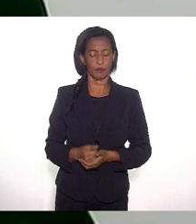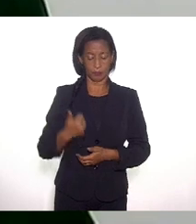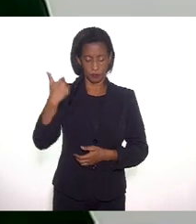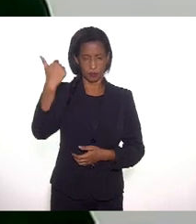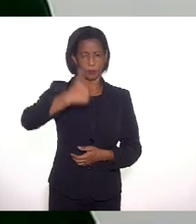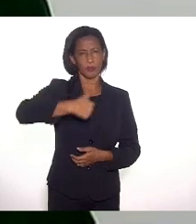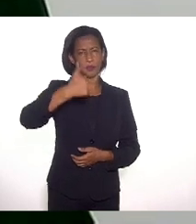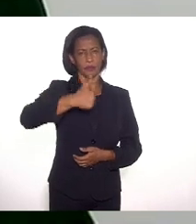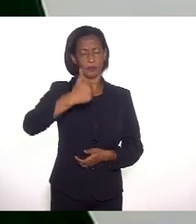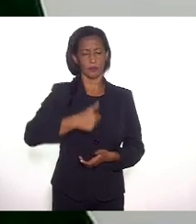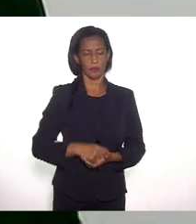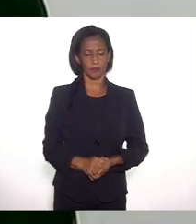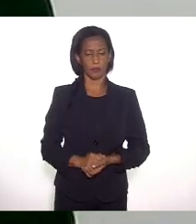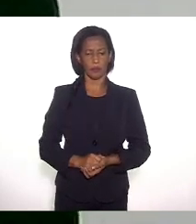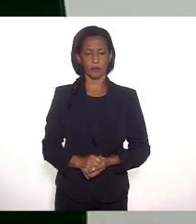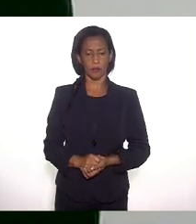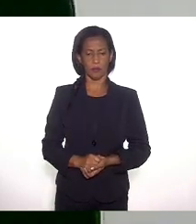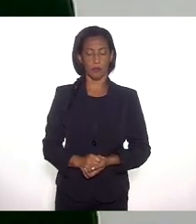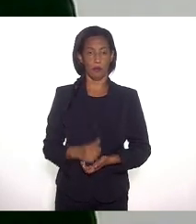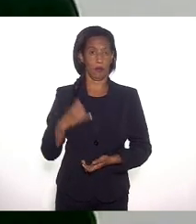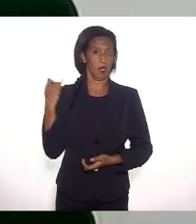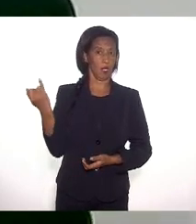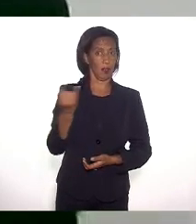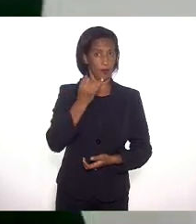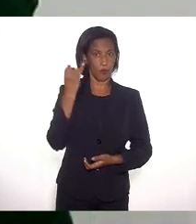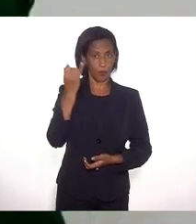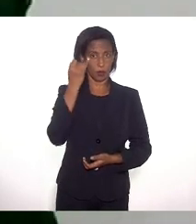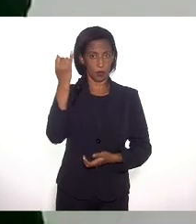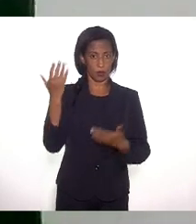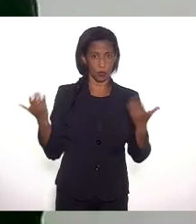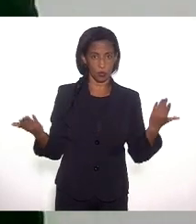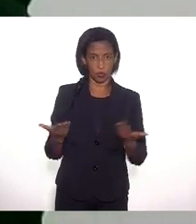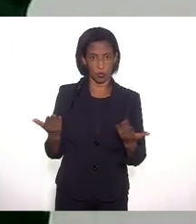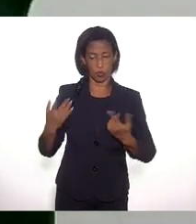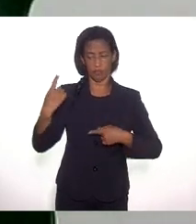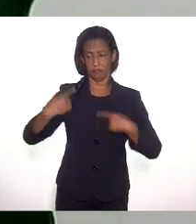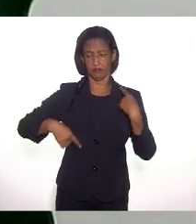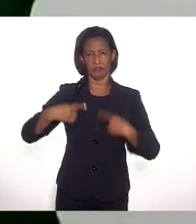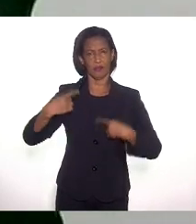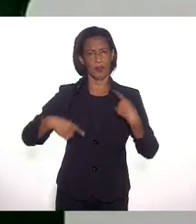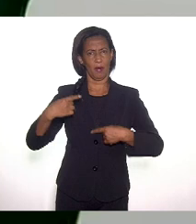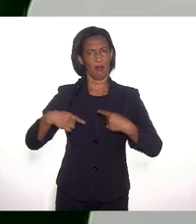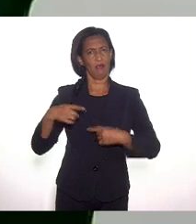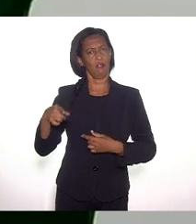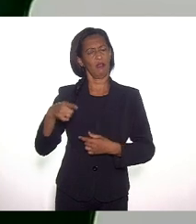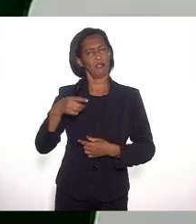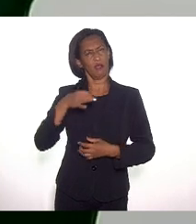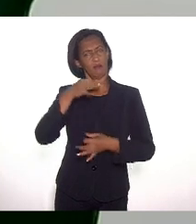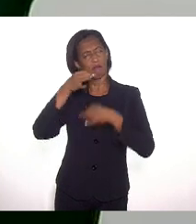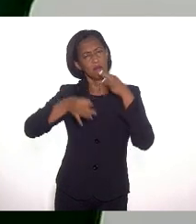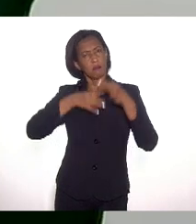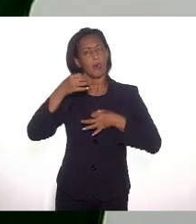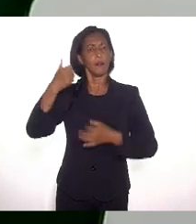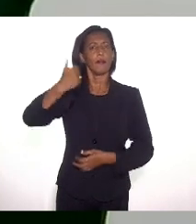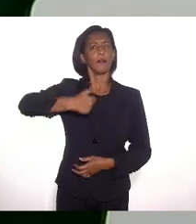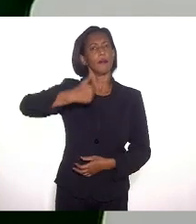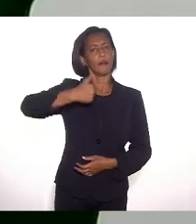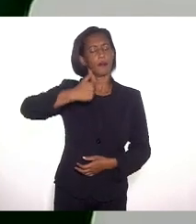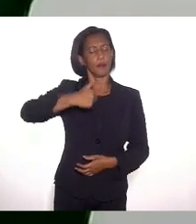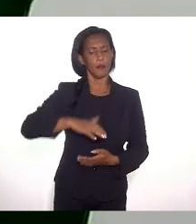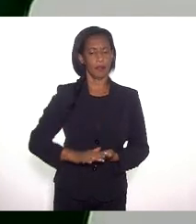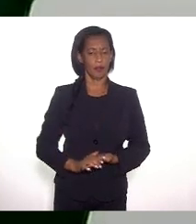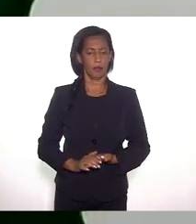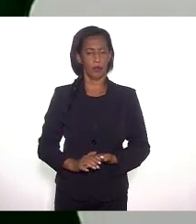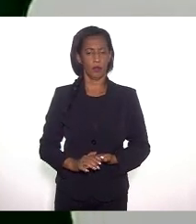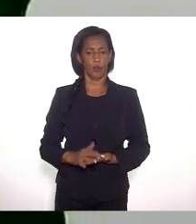Primeiro, eu queria, é muito importante aqui a gente debater essa questão, porque, primeiro, o que